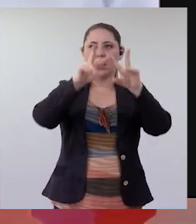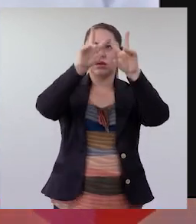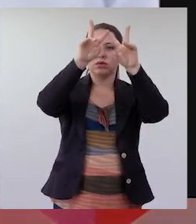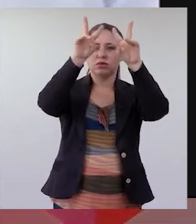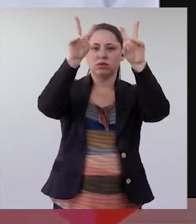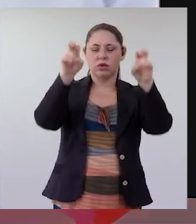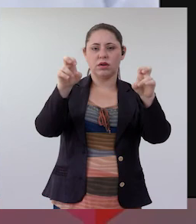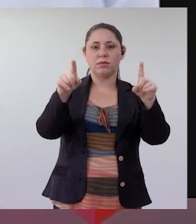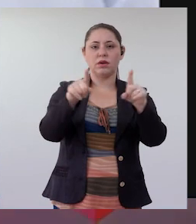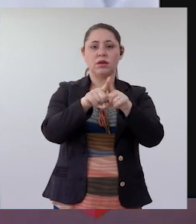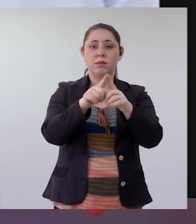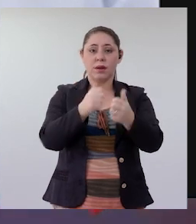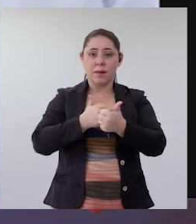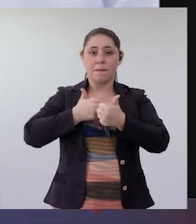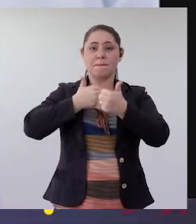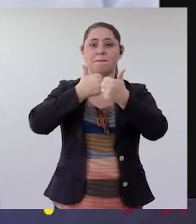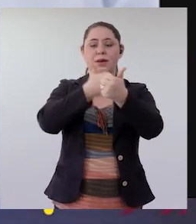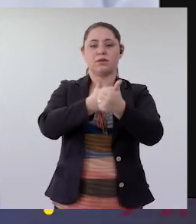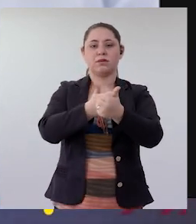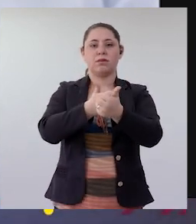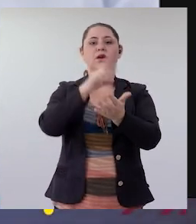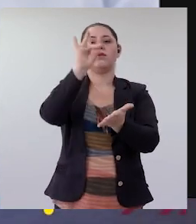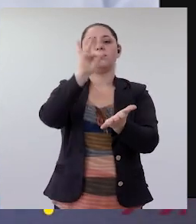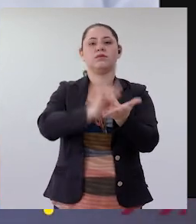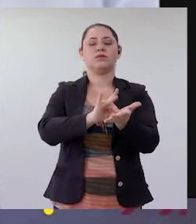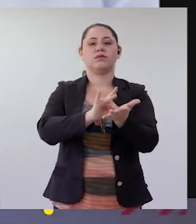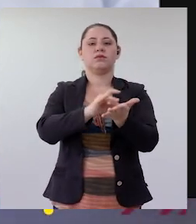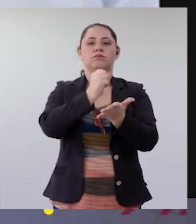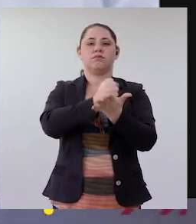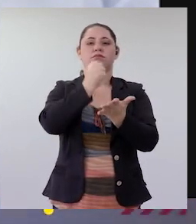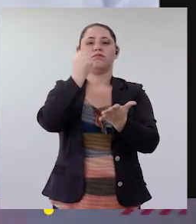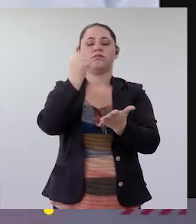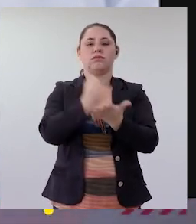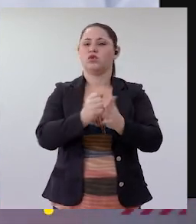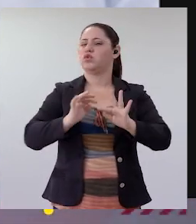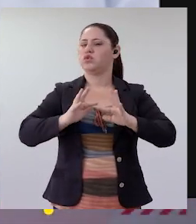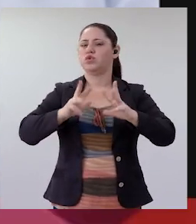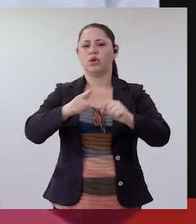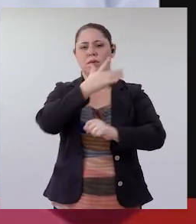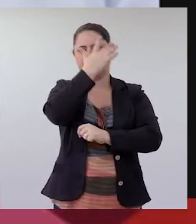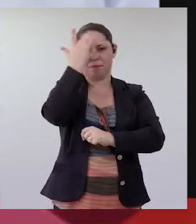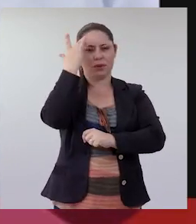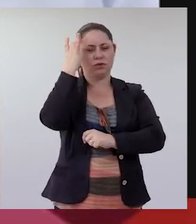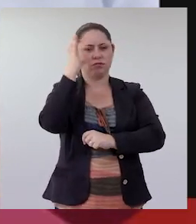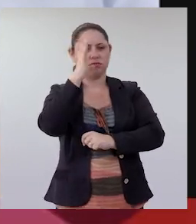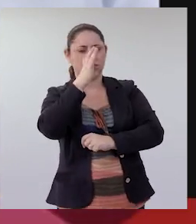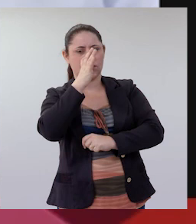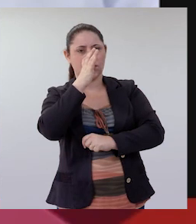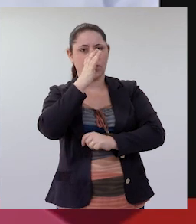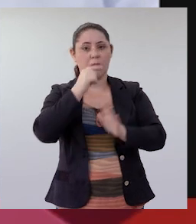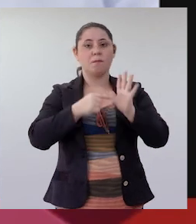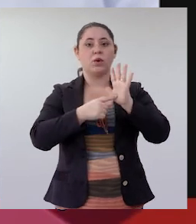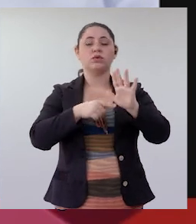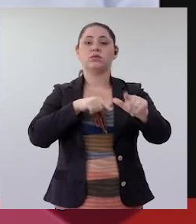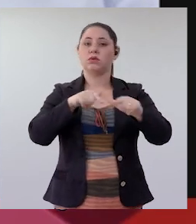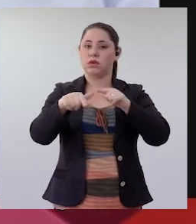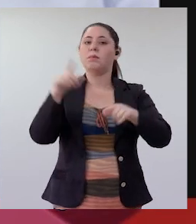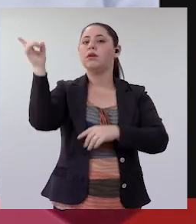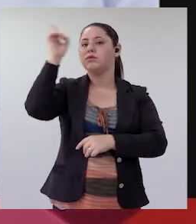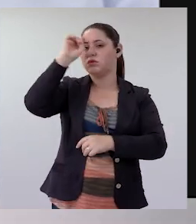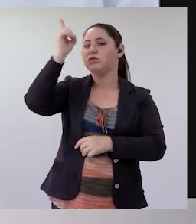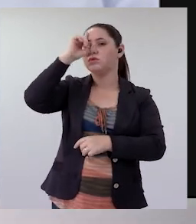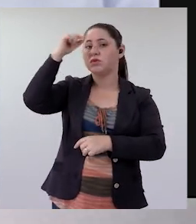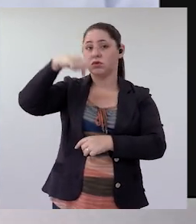esses assuntos e aproximar essa realidade, né, dos cartórios, de todos os ouvintes, demonstrando o nosso